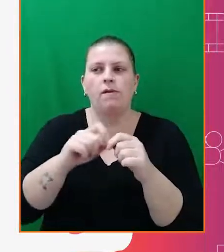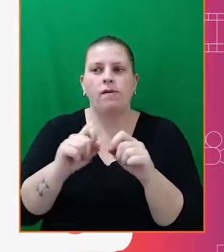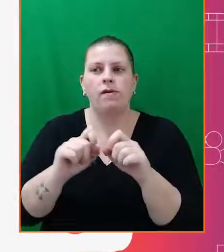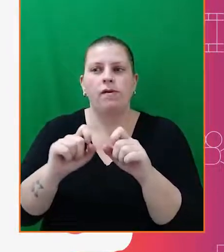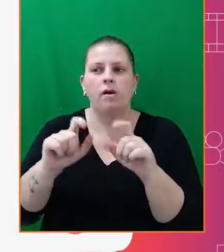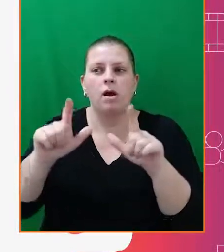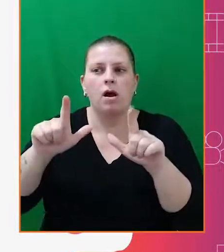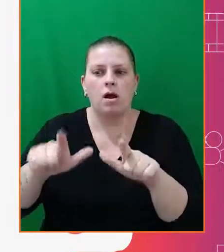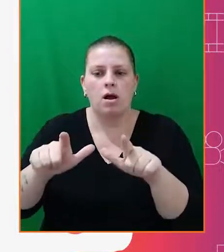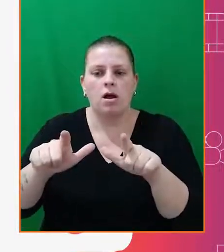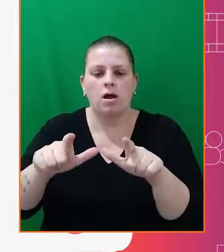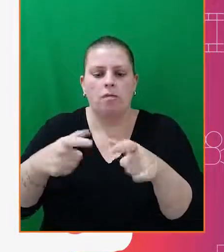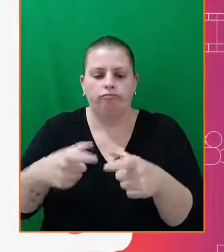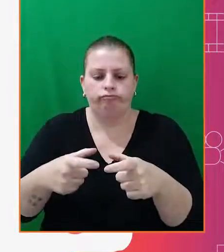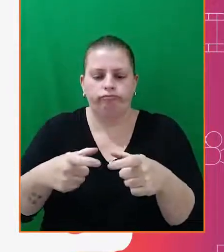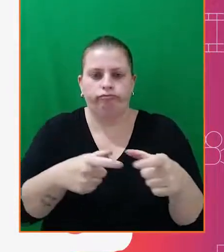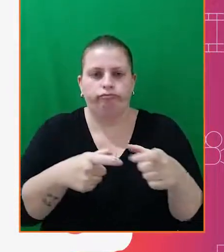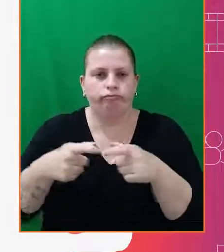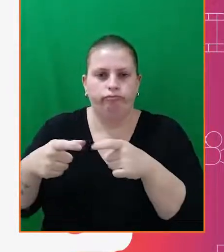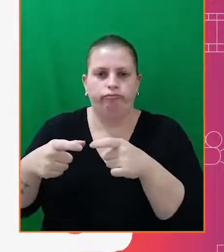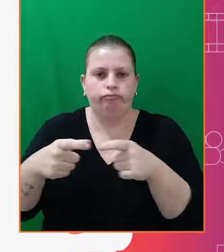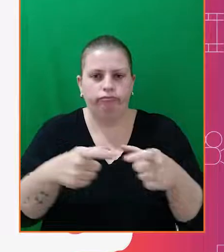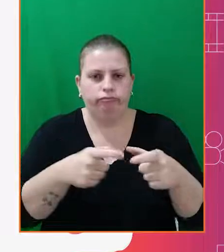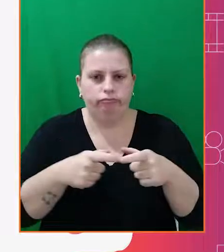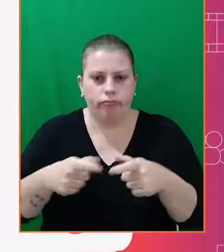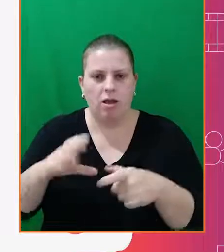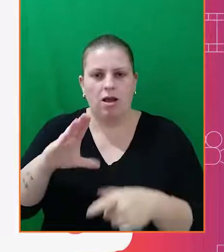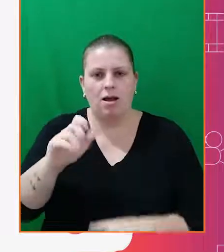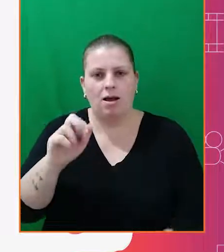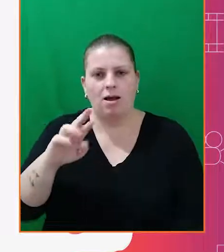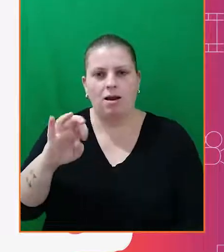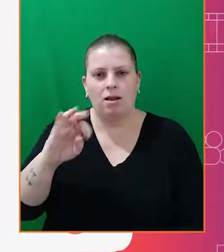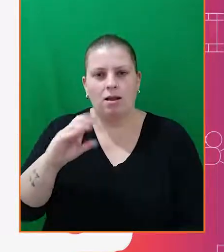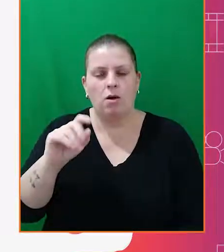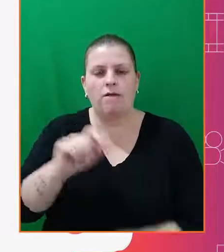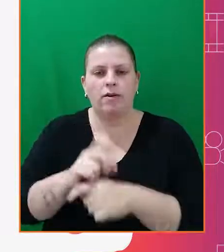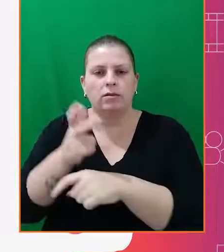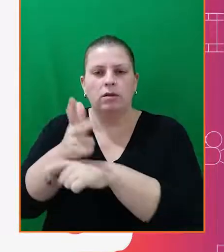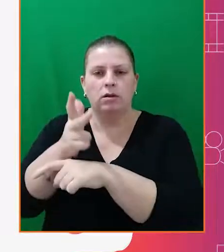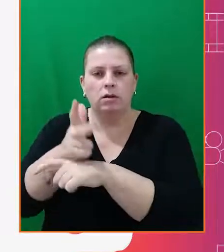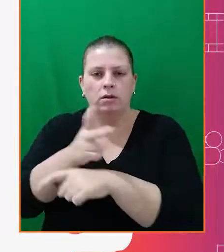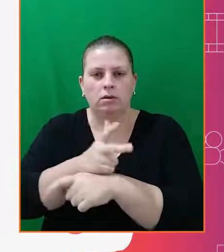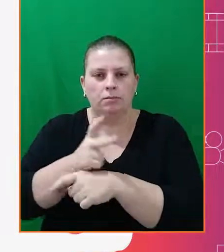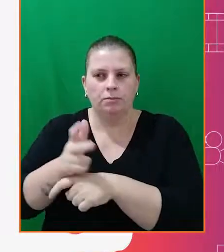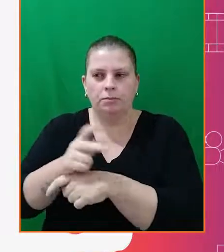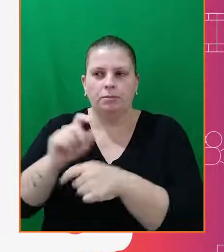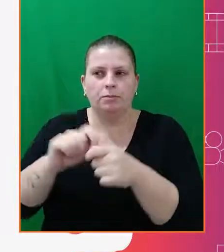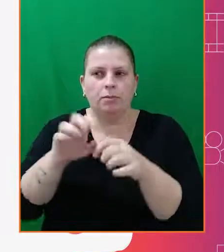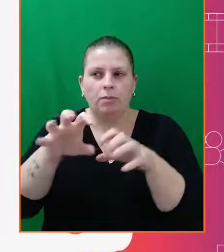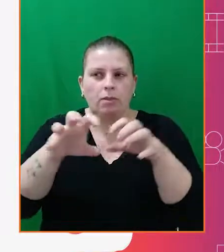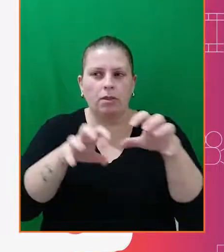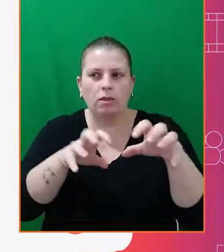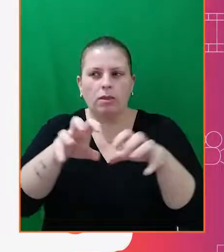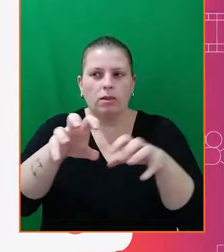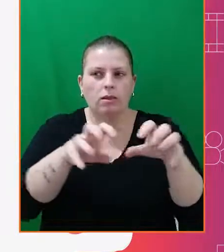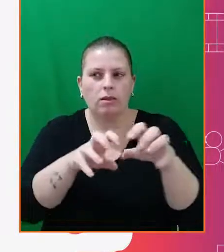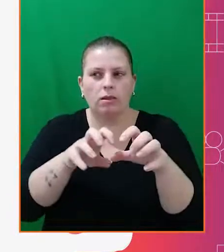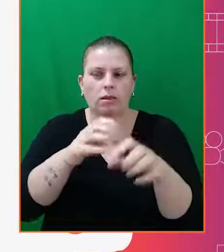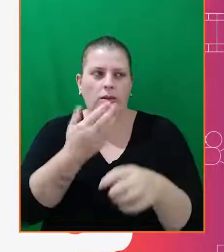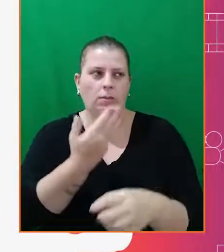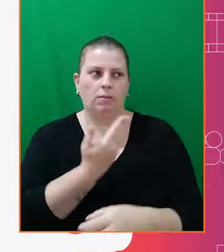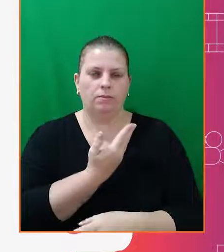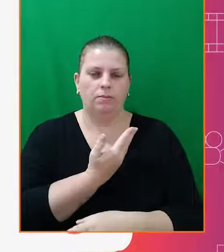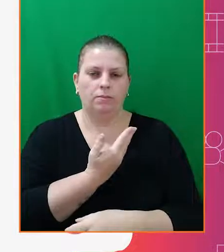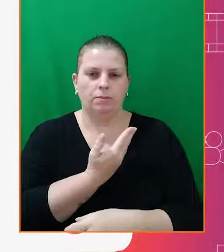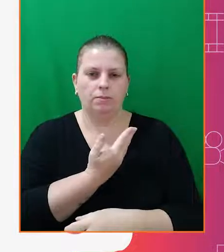cartões microperfurados para animar umas câmeras, chamadas câmeras rostro. Essas câmeras eram usadas para movimentar objetos